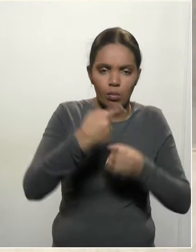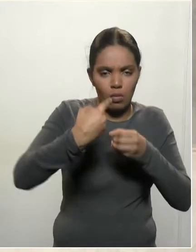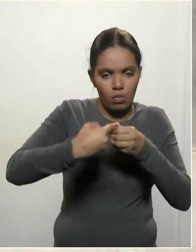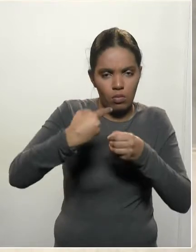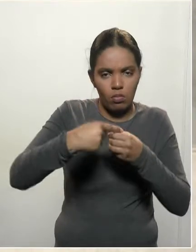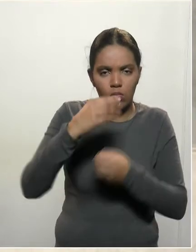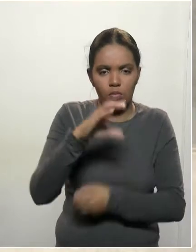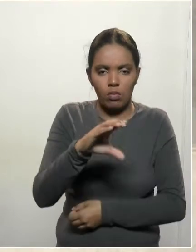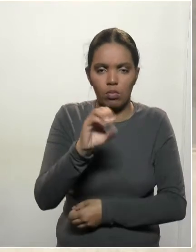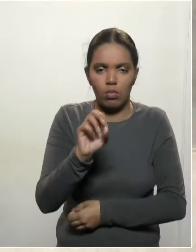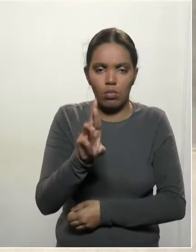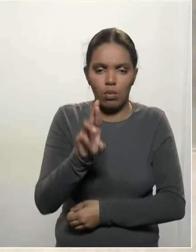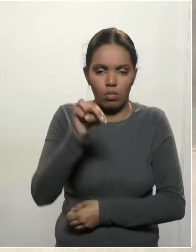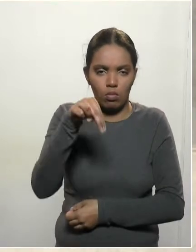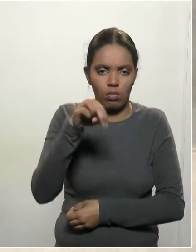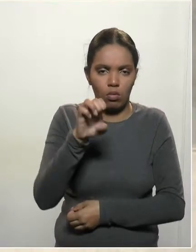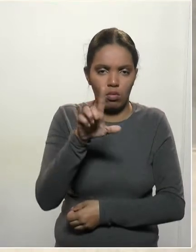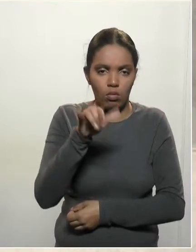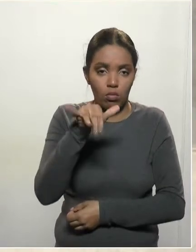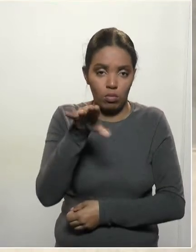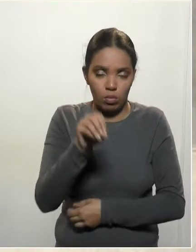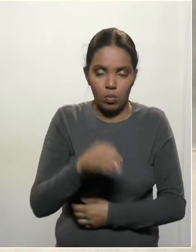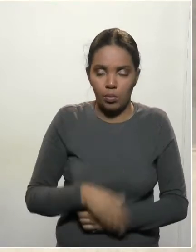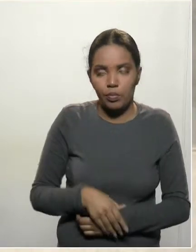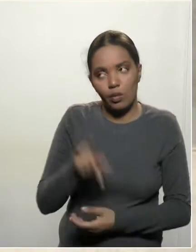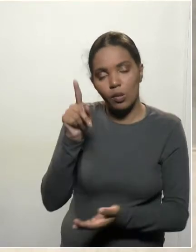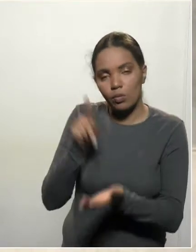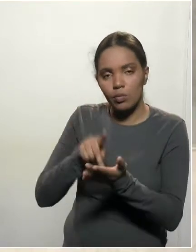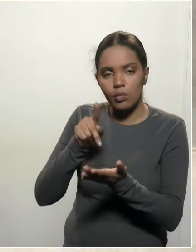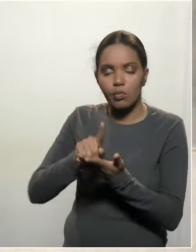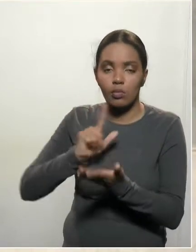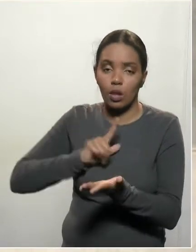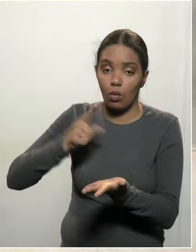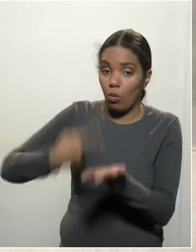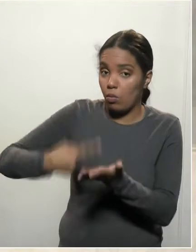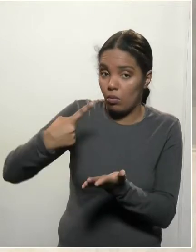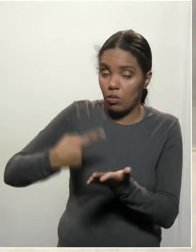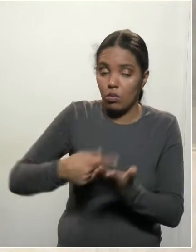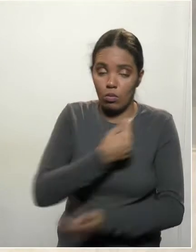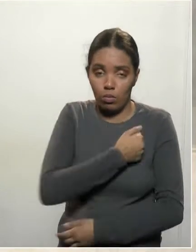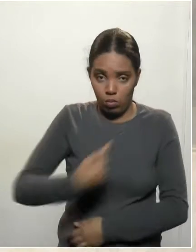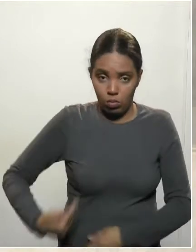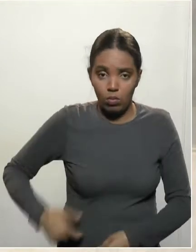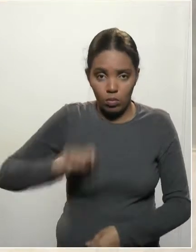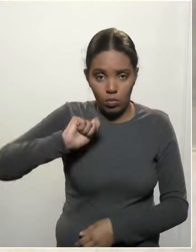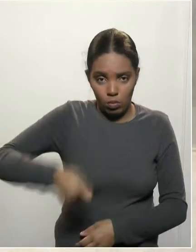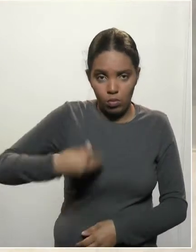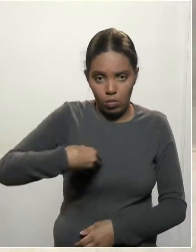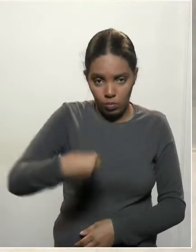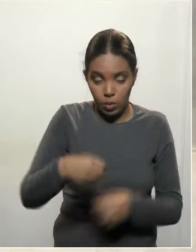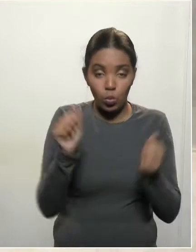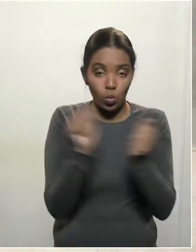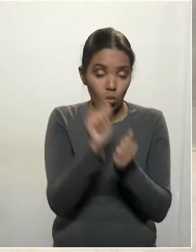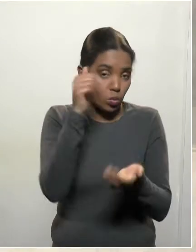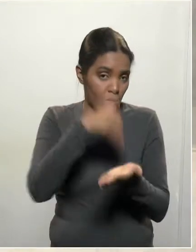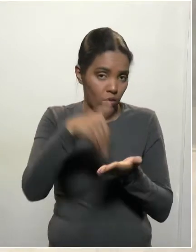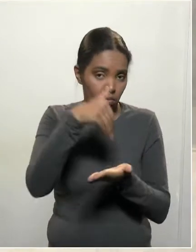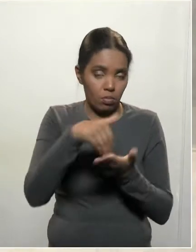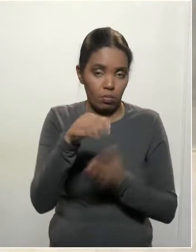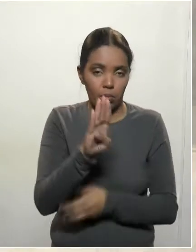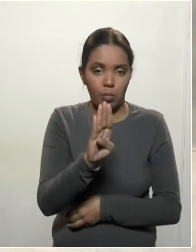gerido pelo mesmo. Na verdade, há uma tratativa já com o governador do estado, Carlos Massa Ratinho Júnior, e com o secretário Beto